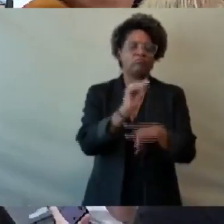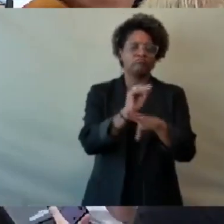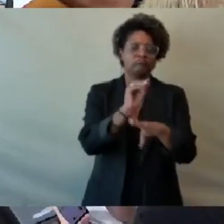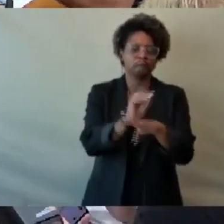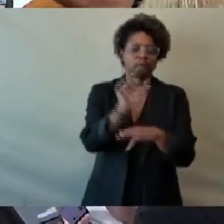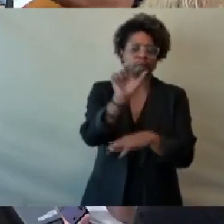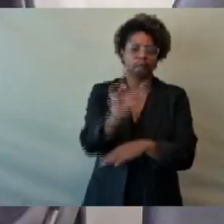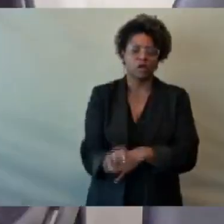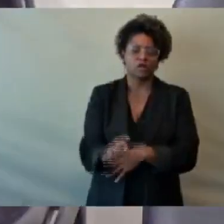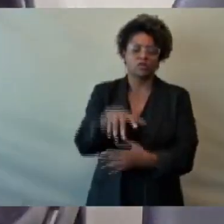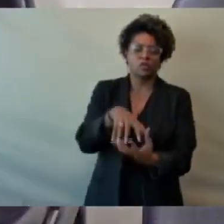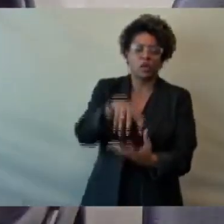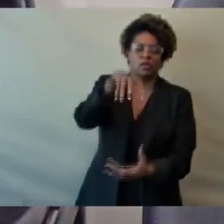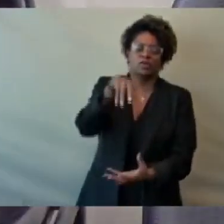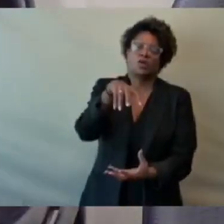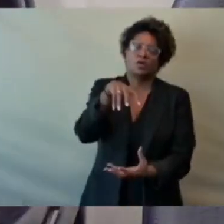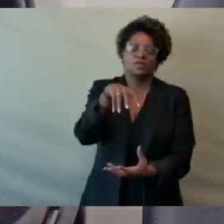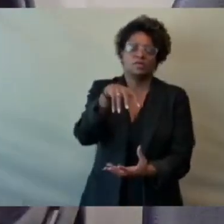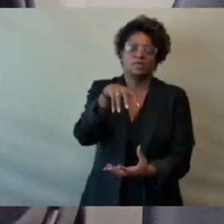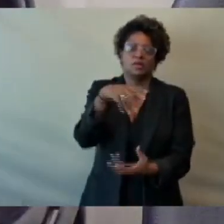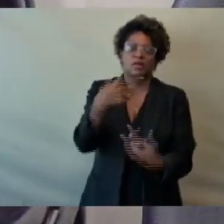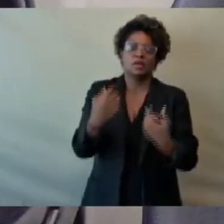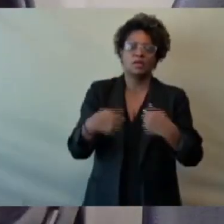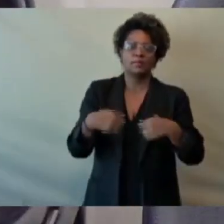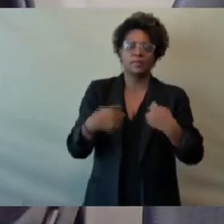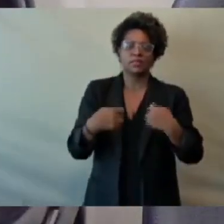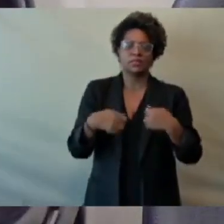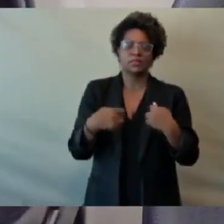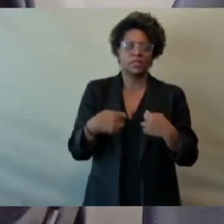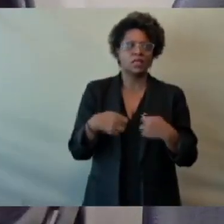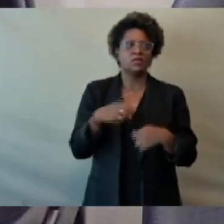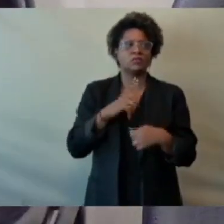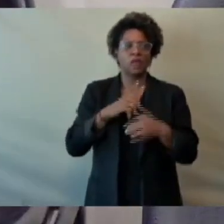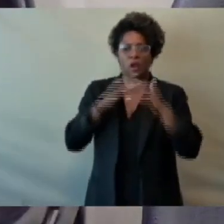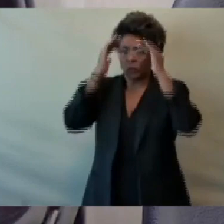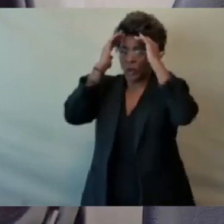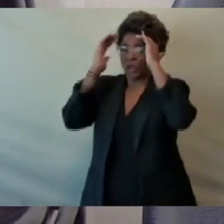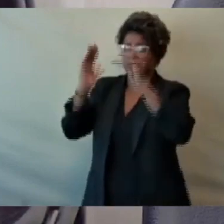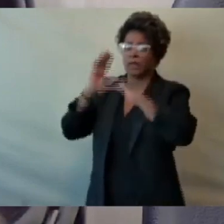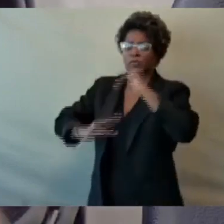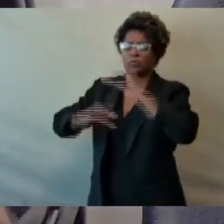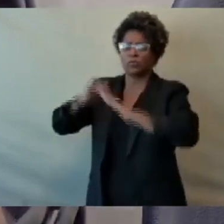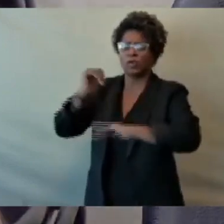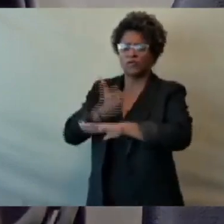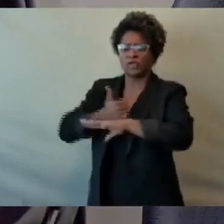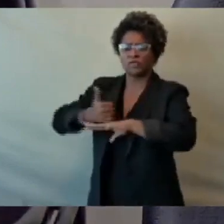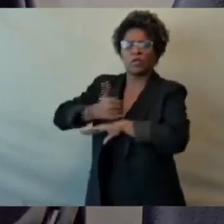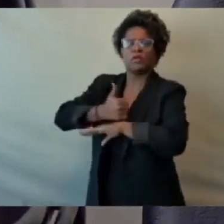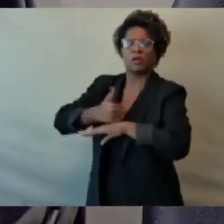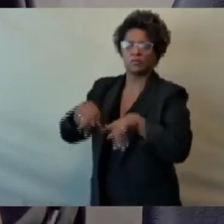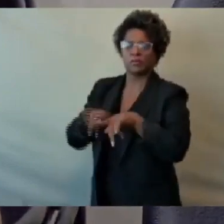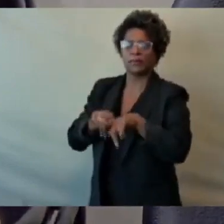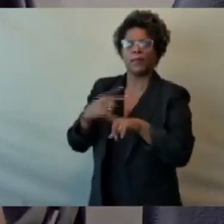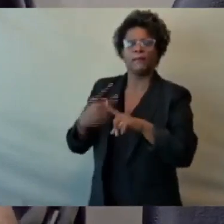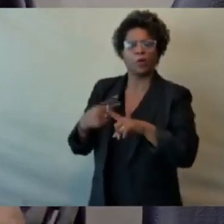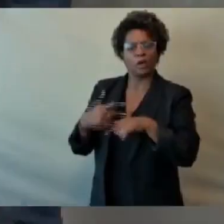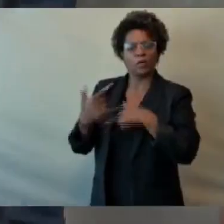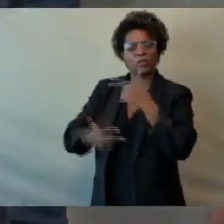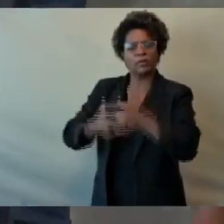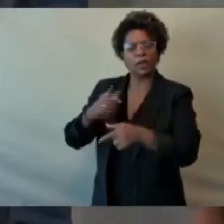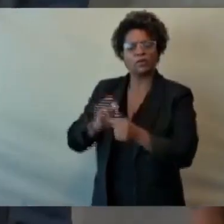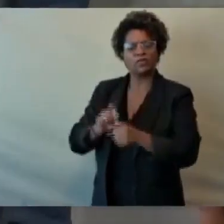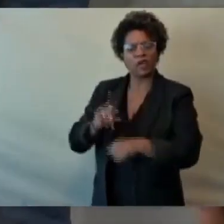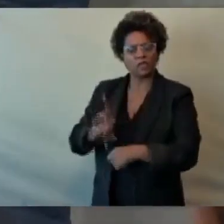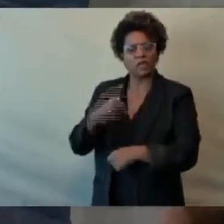respeitadas também pelo importante trabalho que fazem. Tenha a palavra, Cláudia.